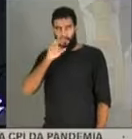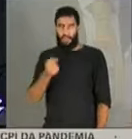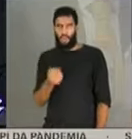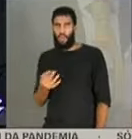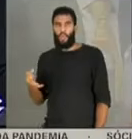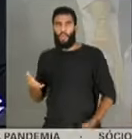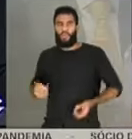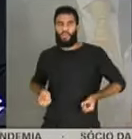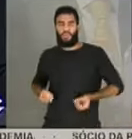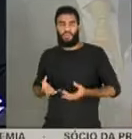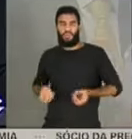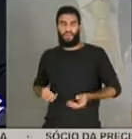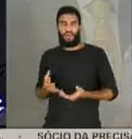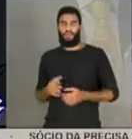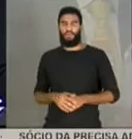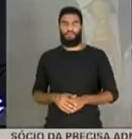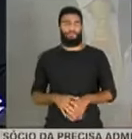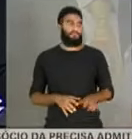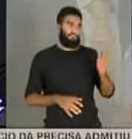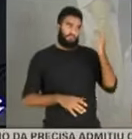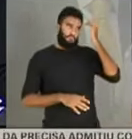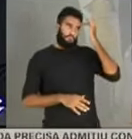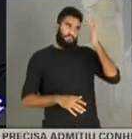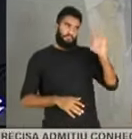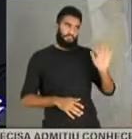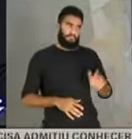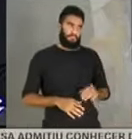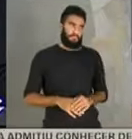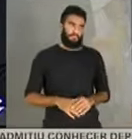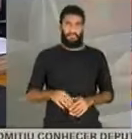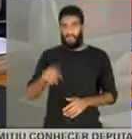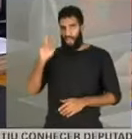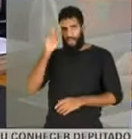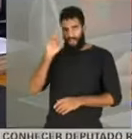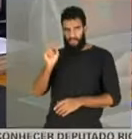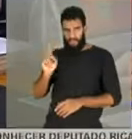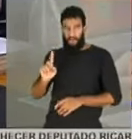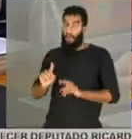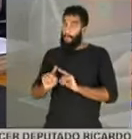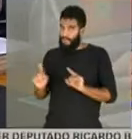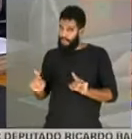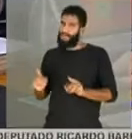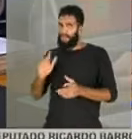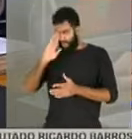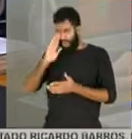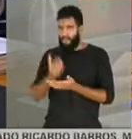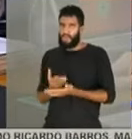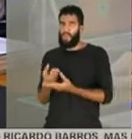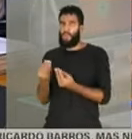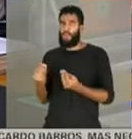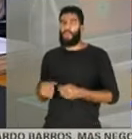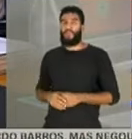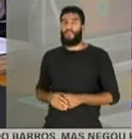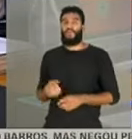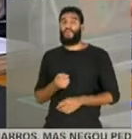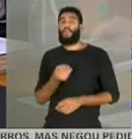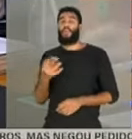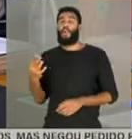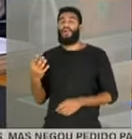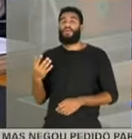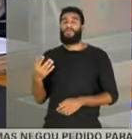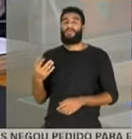Esse gasto? Não, senhor. Não lembra, mas deve ter sido muito. Quantas delegações brasileiras foram para